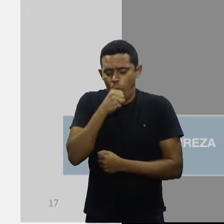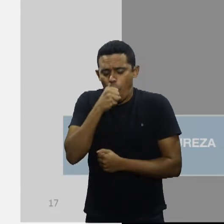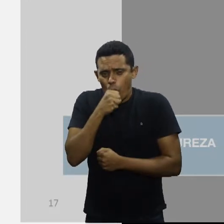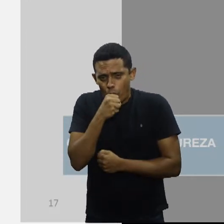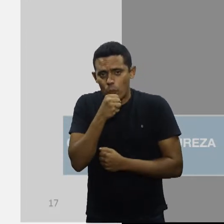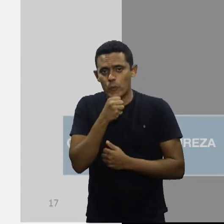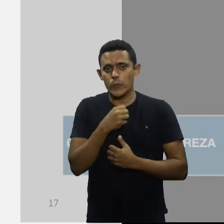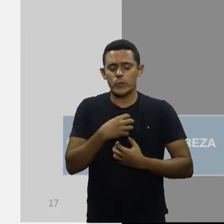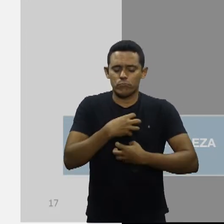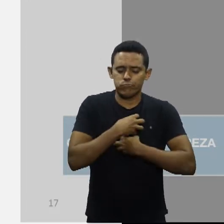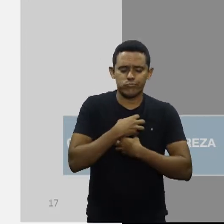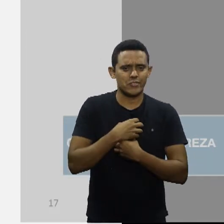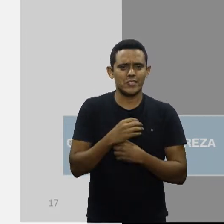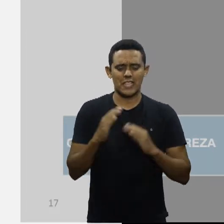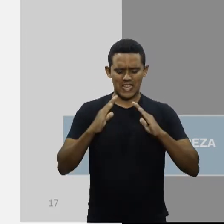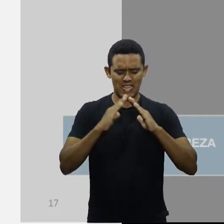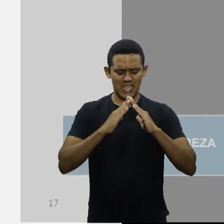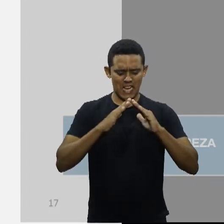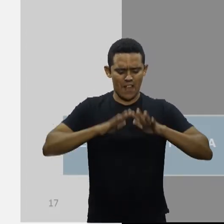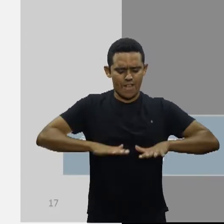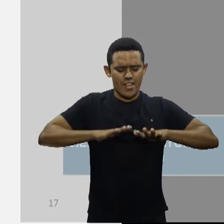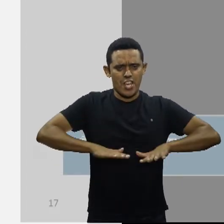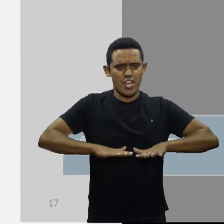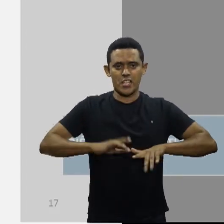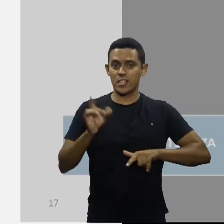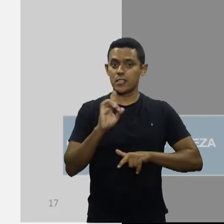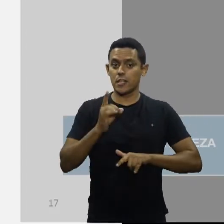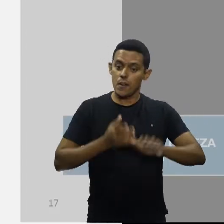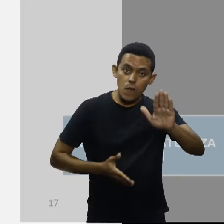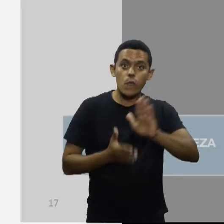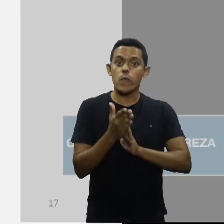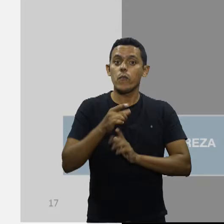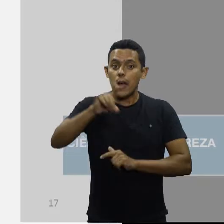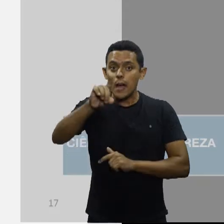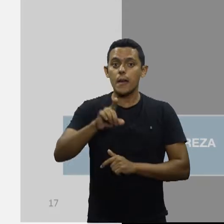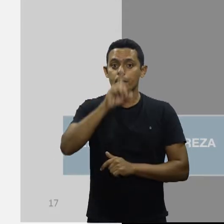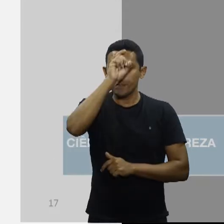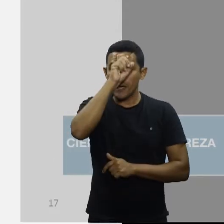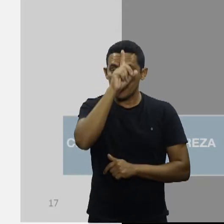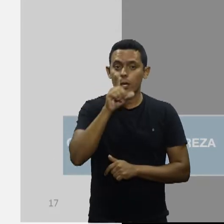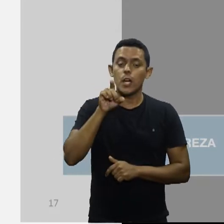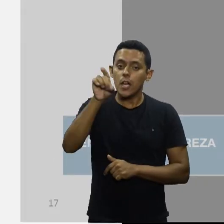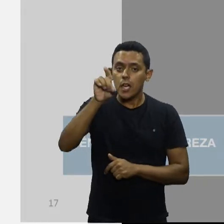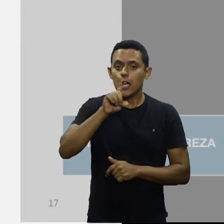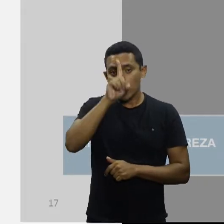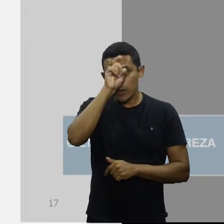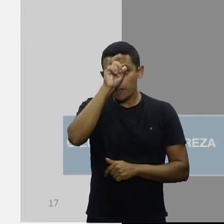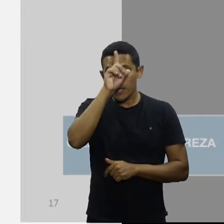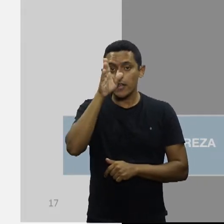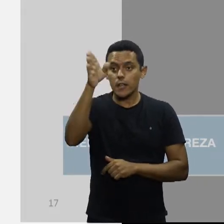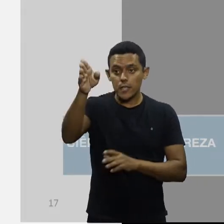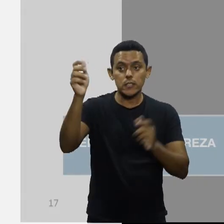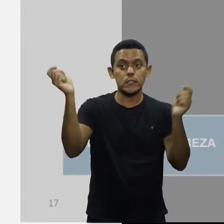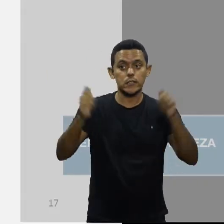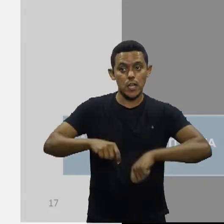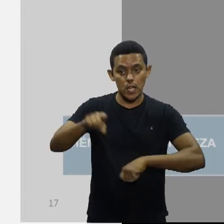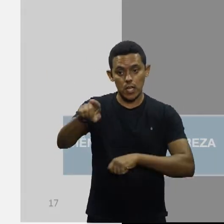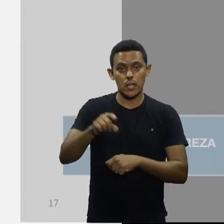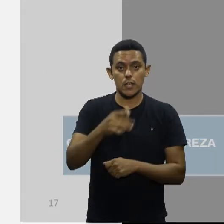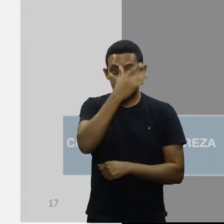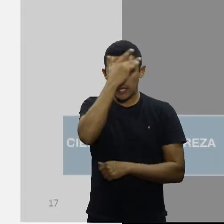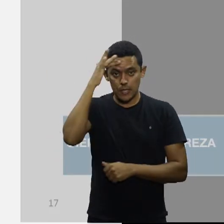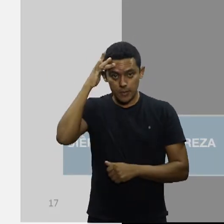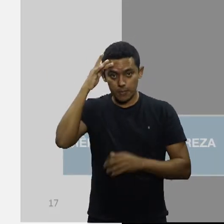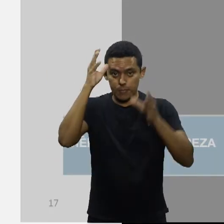gripal, não fique em casa. Procure o posto de saúde. No posto de saúde, você será atendido por um profissional,